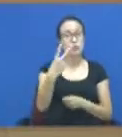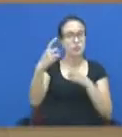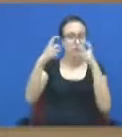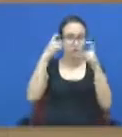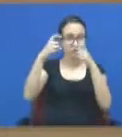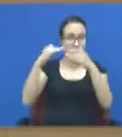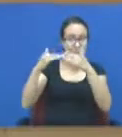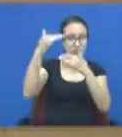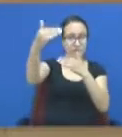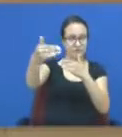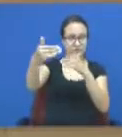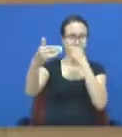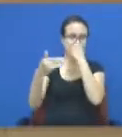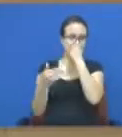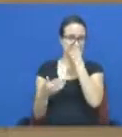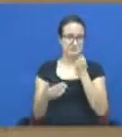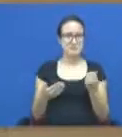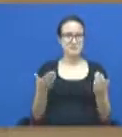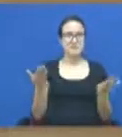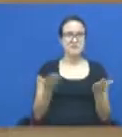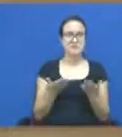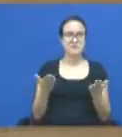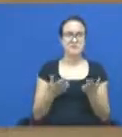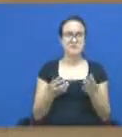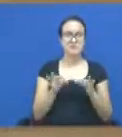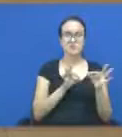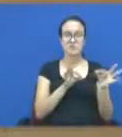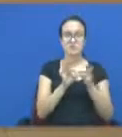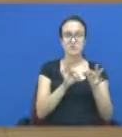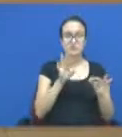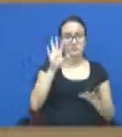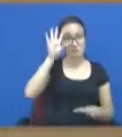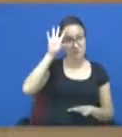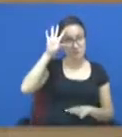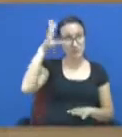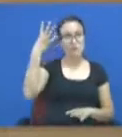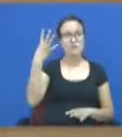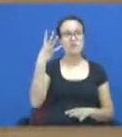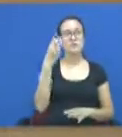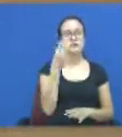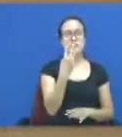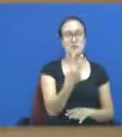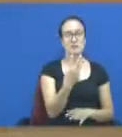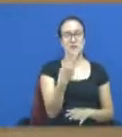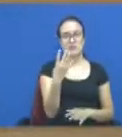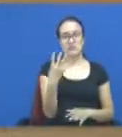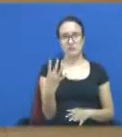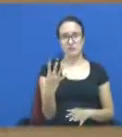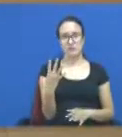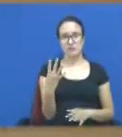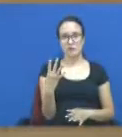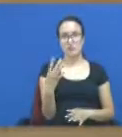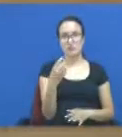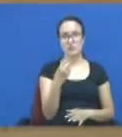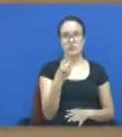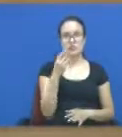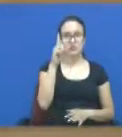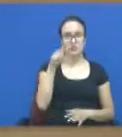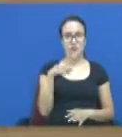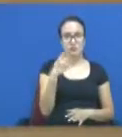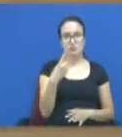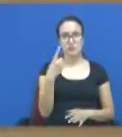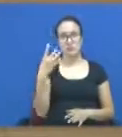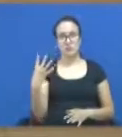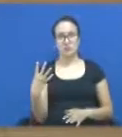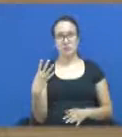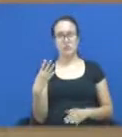agora o projeto de resolução 34 de 2014, que solicita a prorrogação do prazo dos trabalhos da